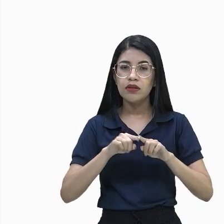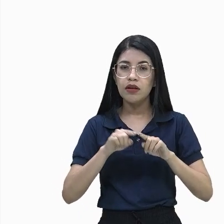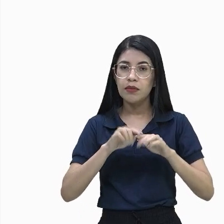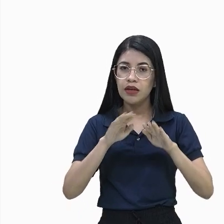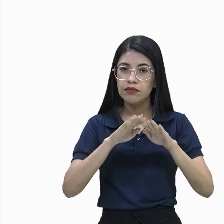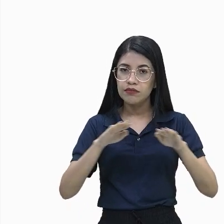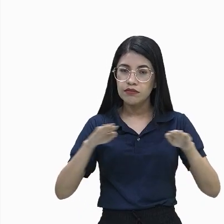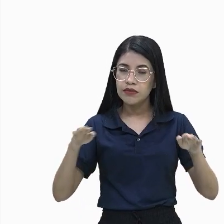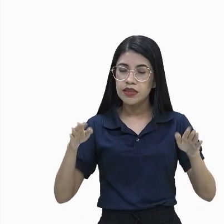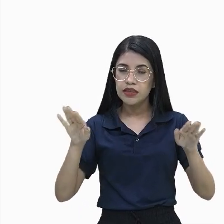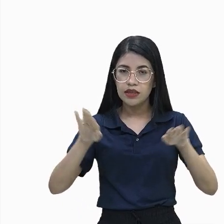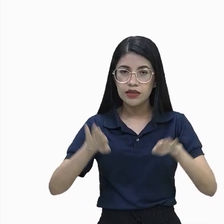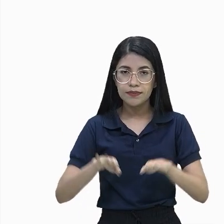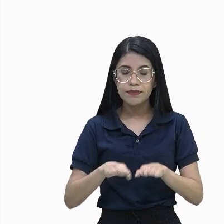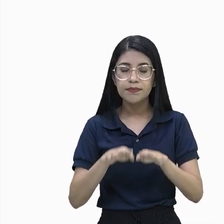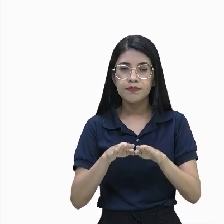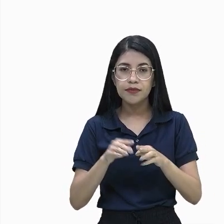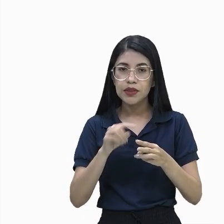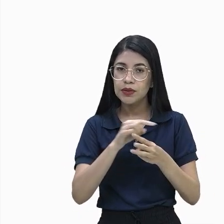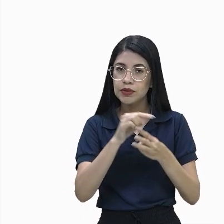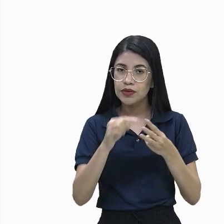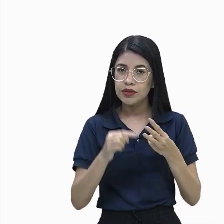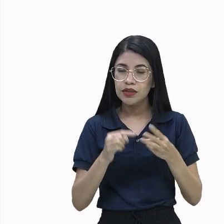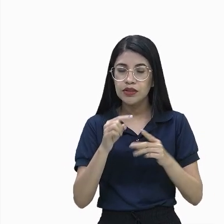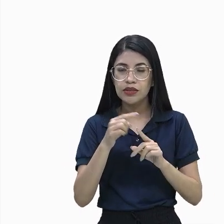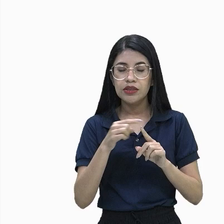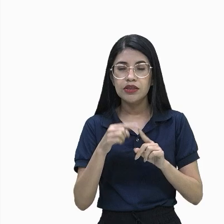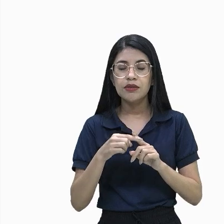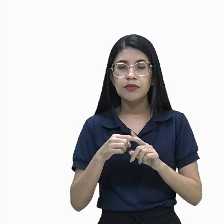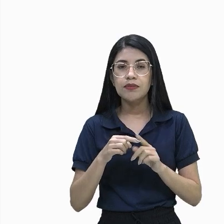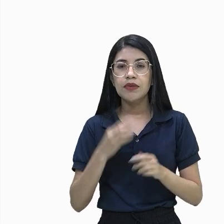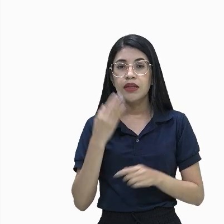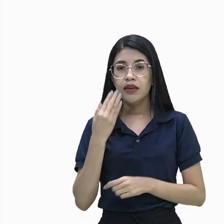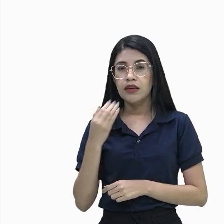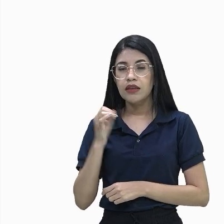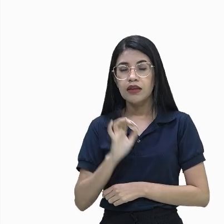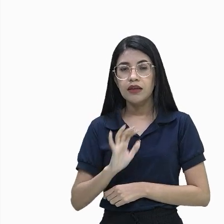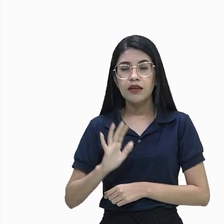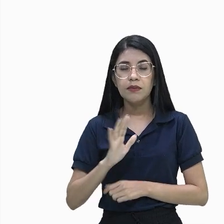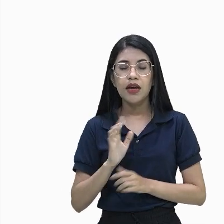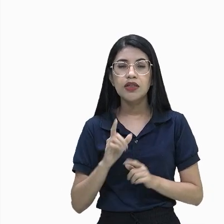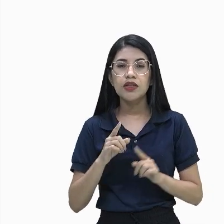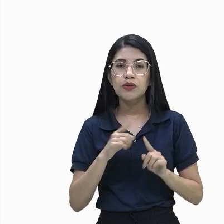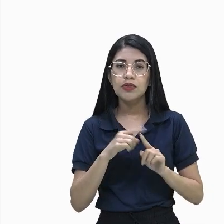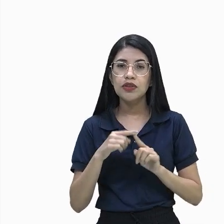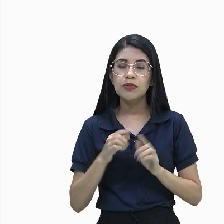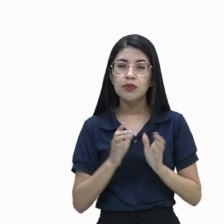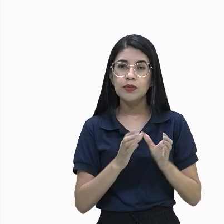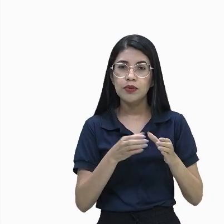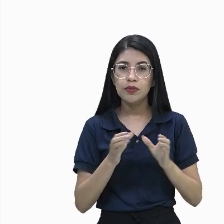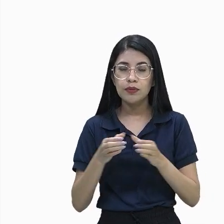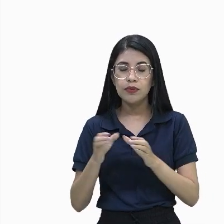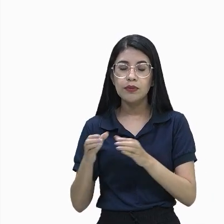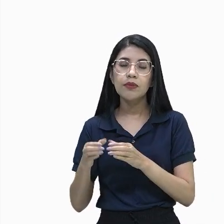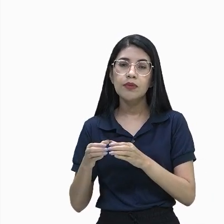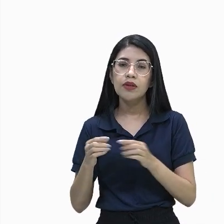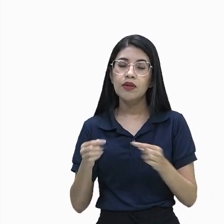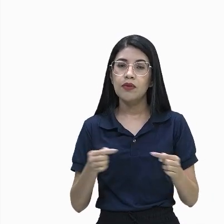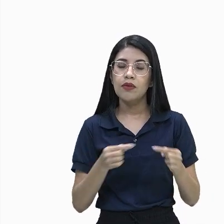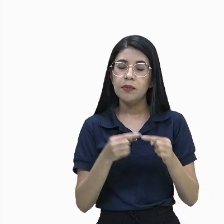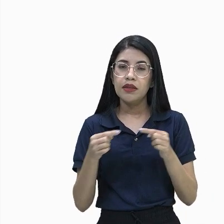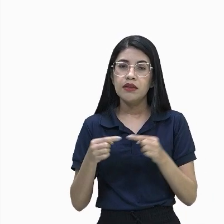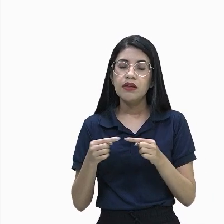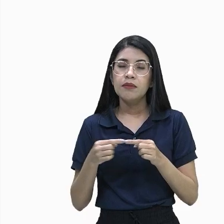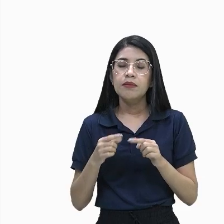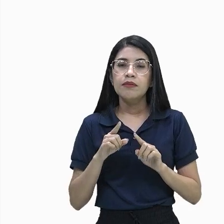Que aí a gente pode observar as unidades do relevo que acaba classificando, né? Porque além de nós termos essas classificações